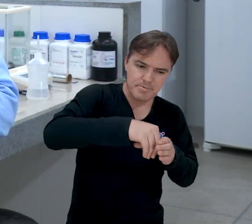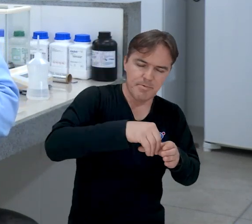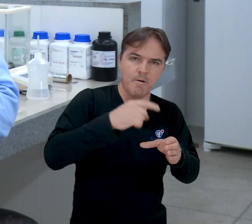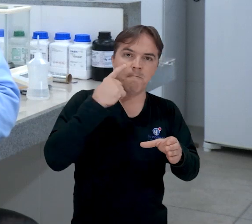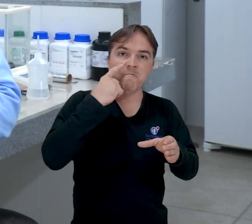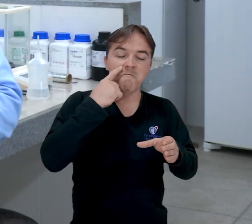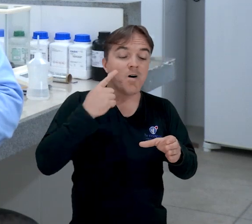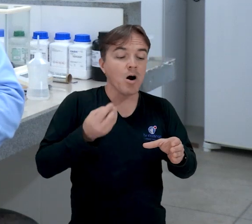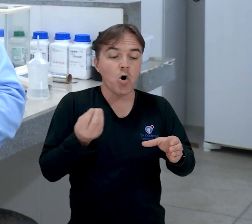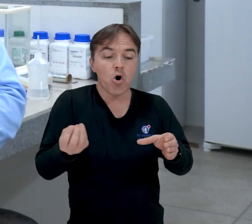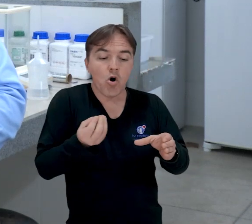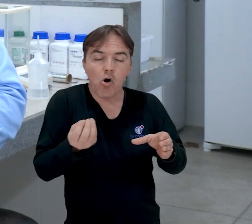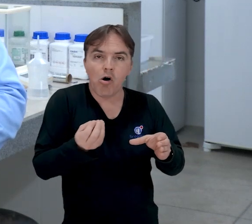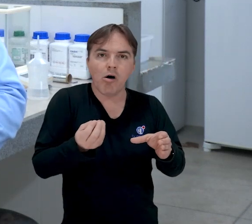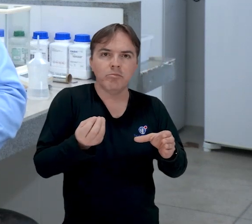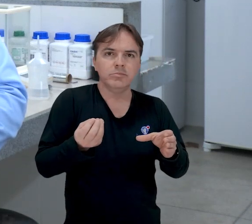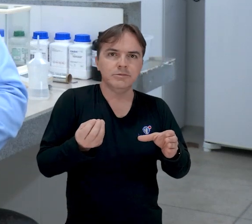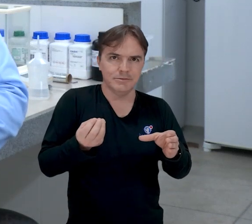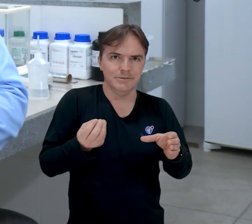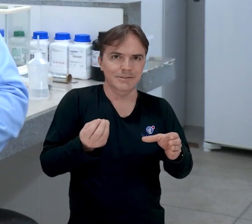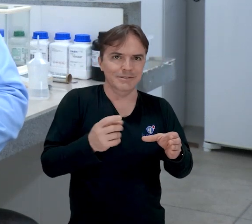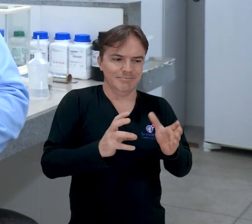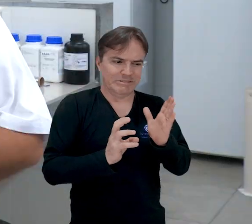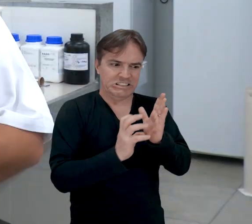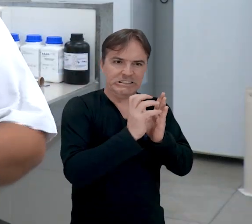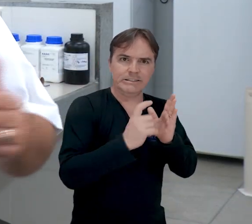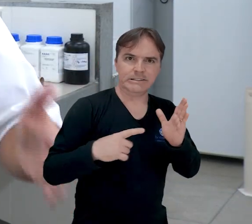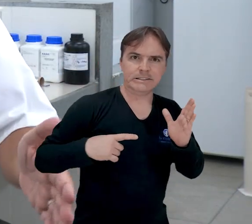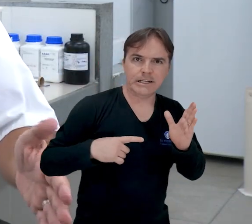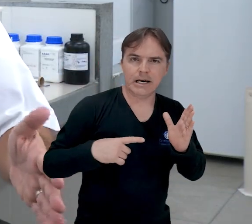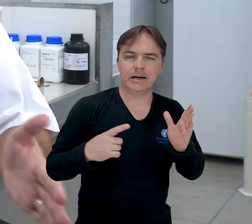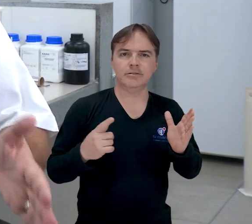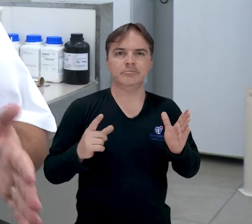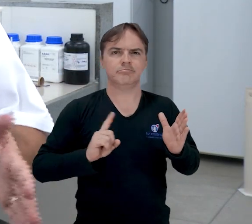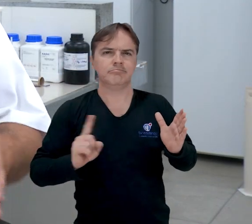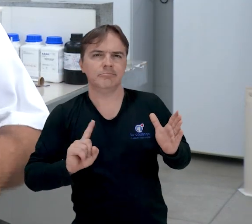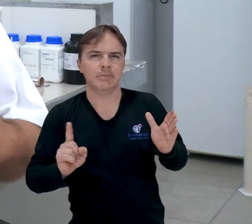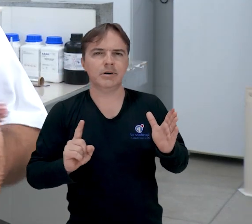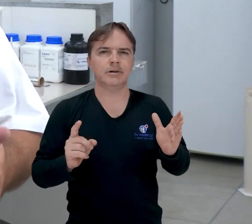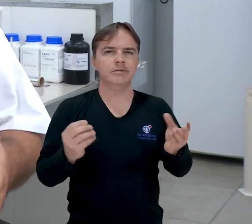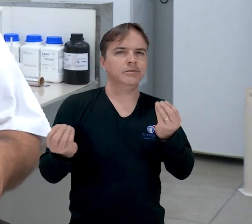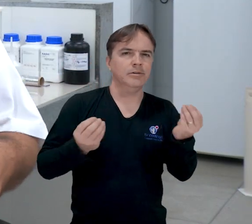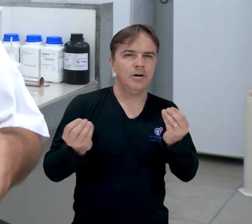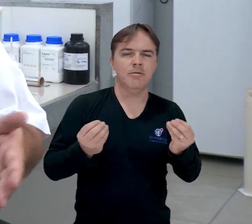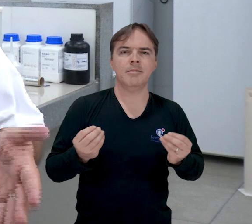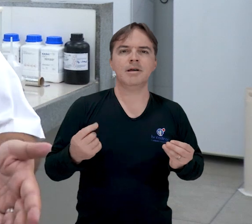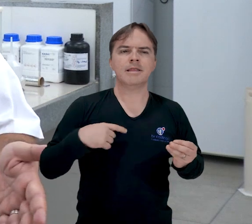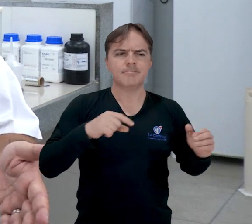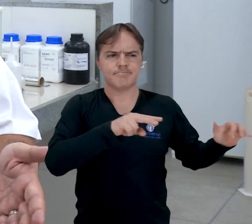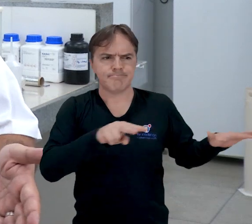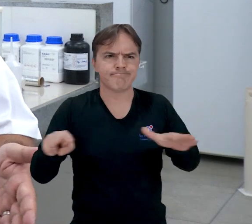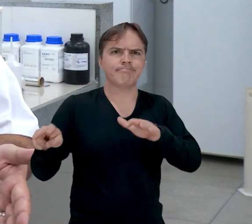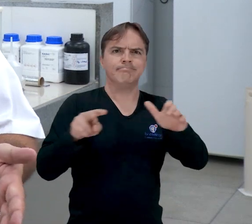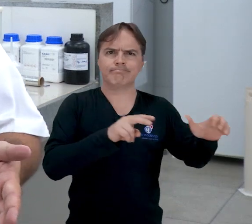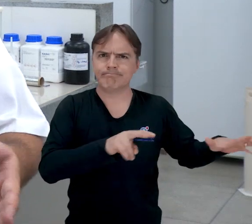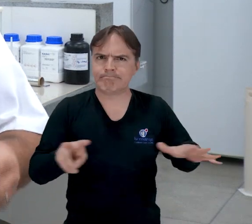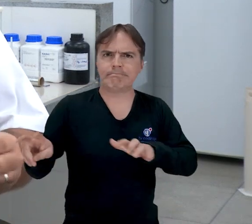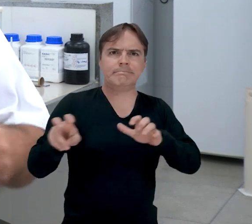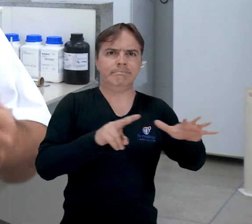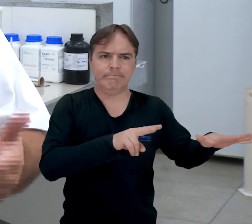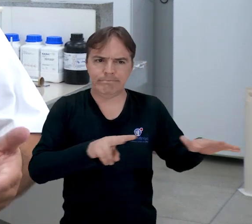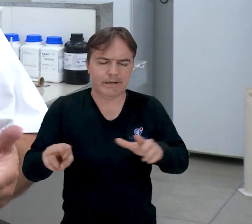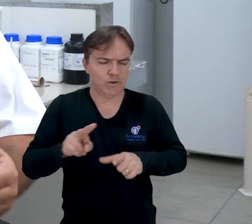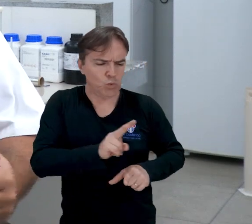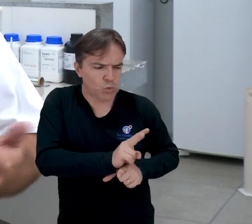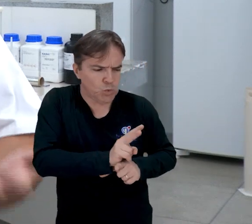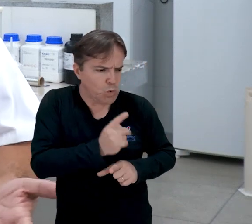e das peças recobertas com a nossa tinta. Durante 15 semanas a gente avaliou, por exemplo, amostras que tivessem